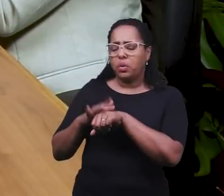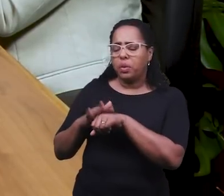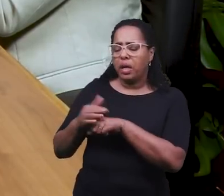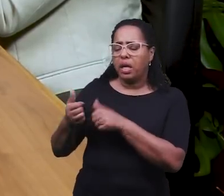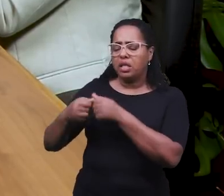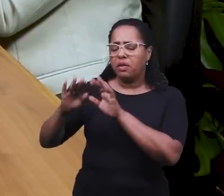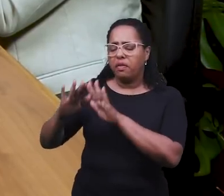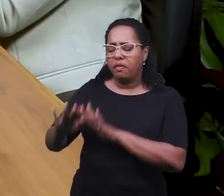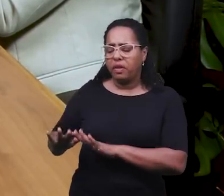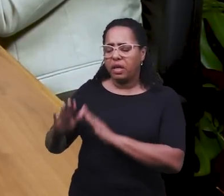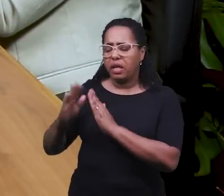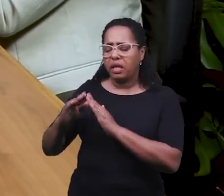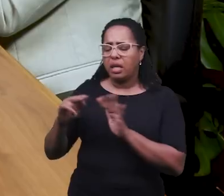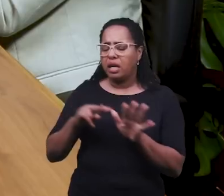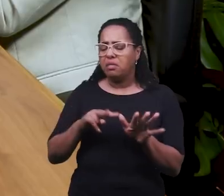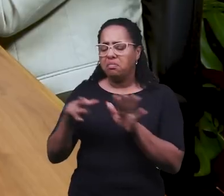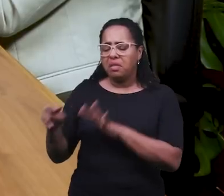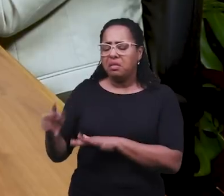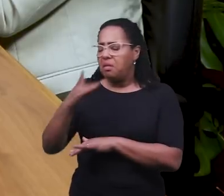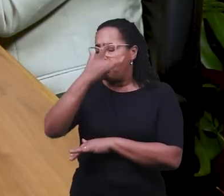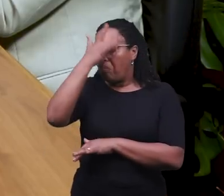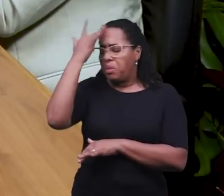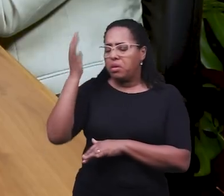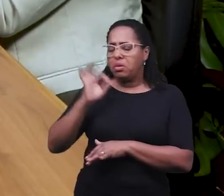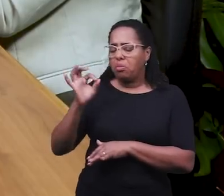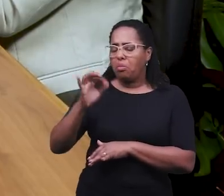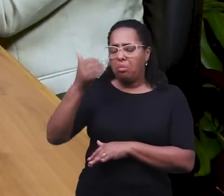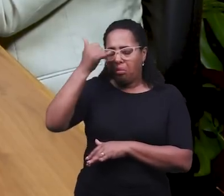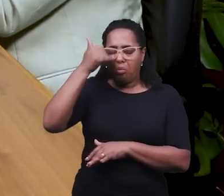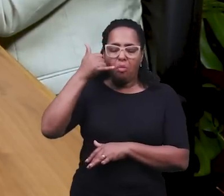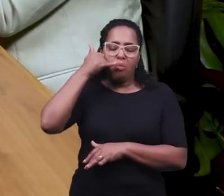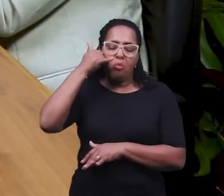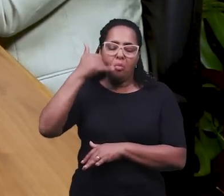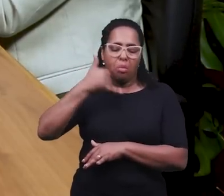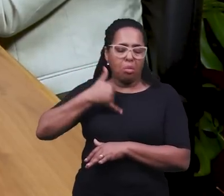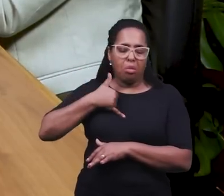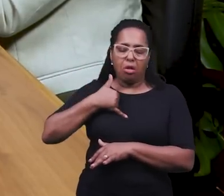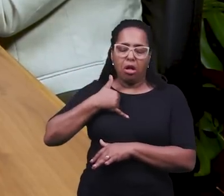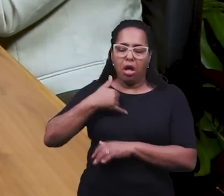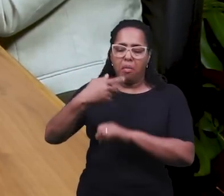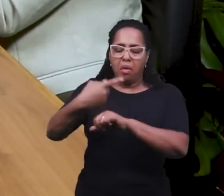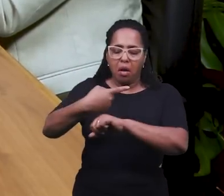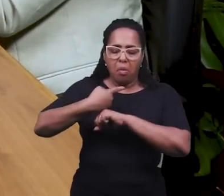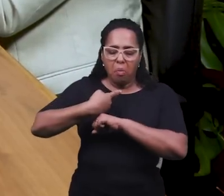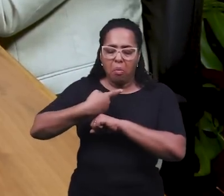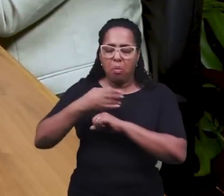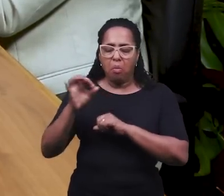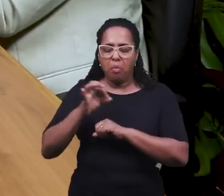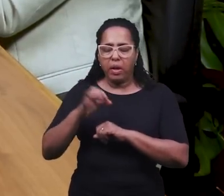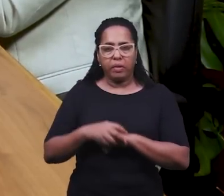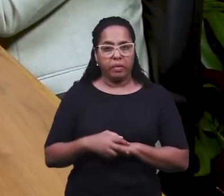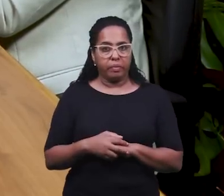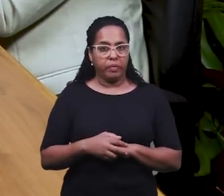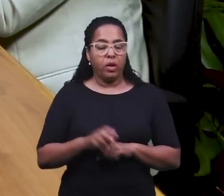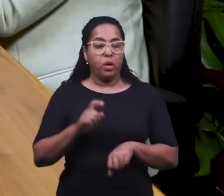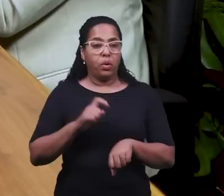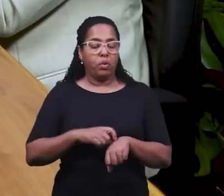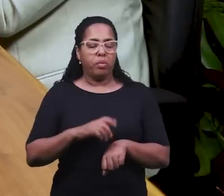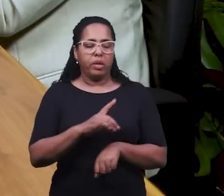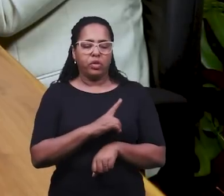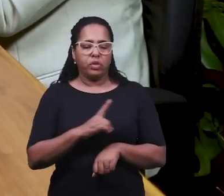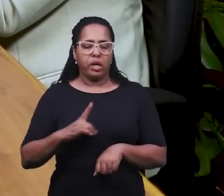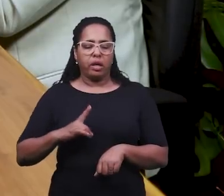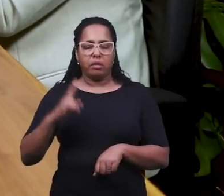porque eu adoeci, fiquei uma semana sem poder vir na igreja e ninguém me ligou, ninguém me procurou.